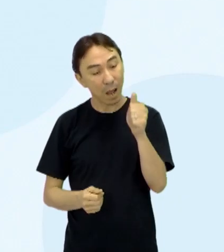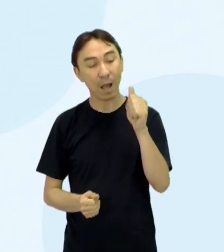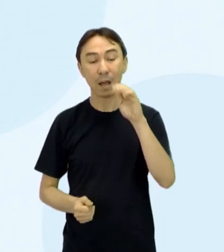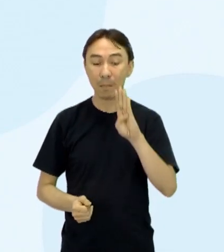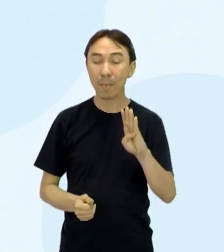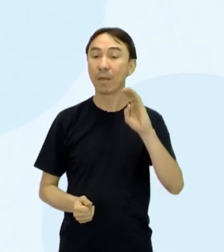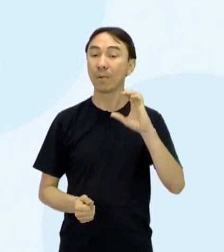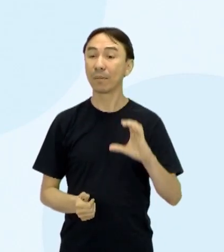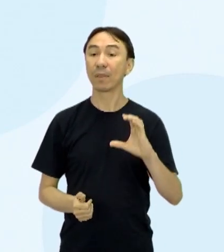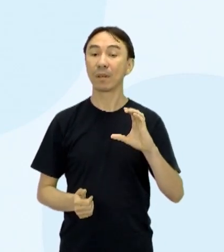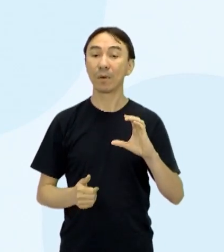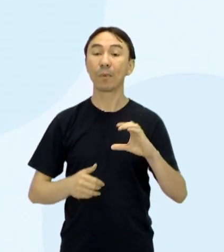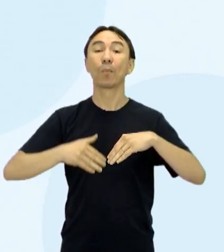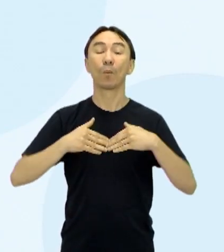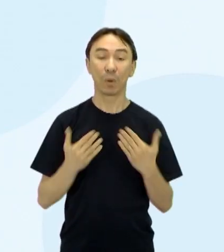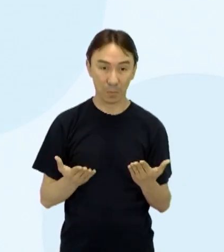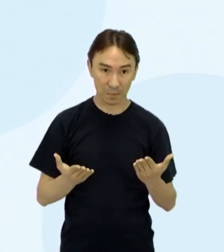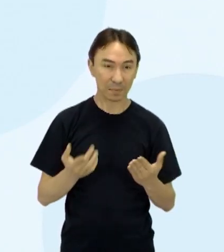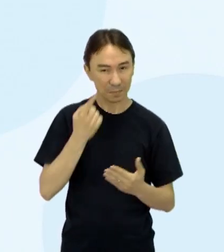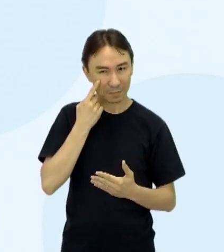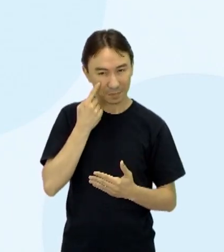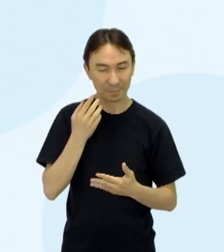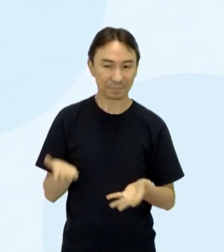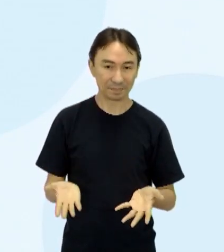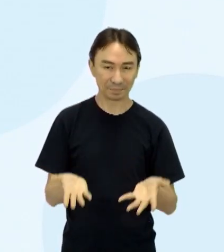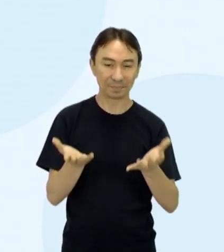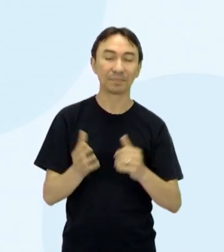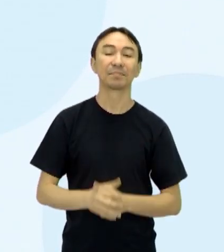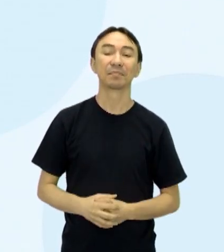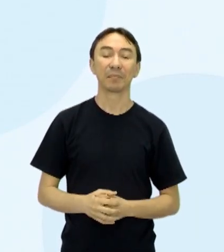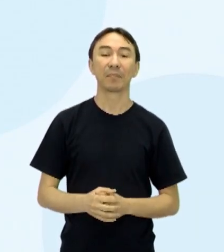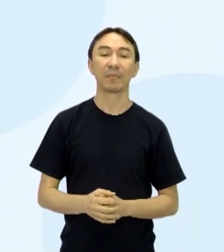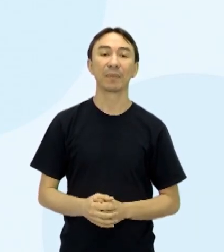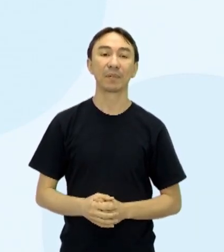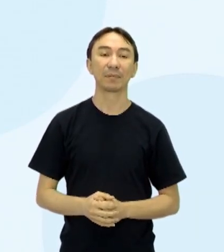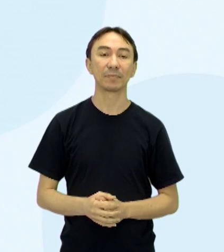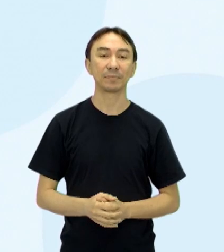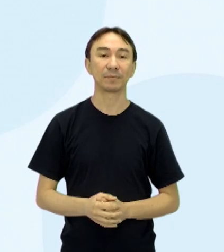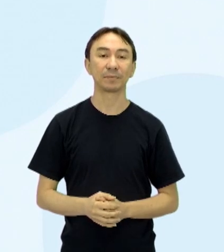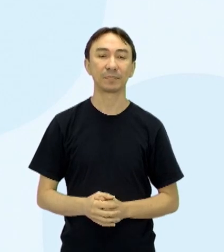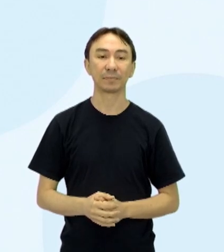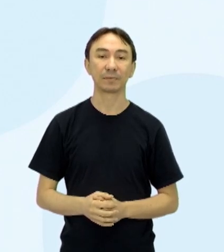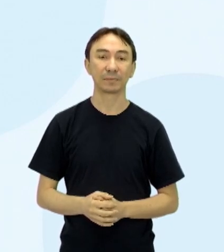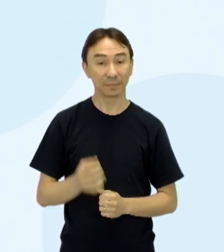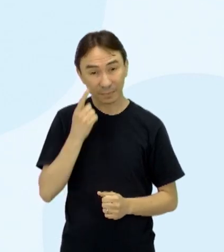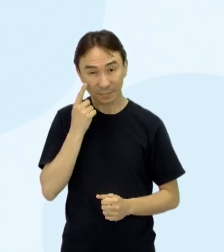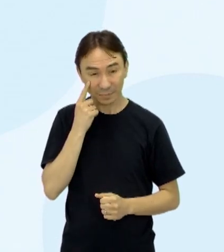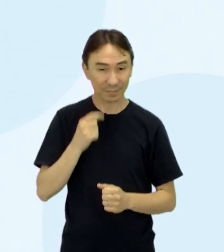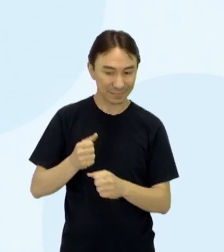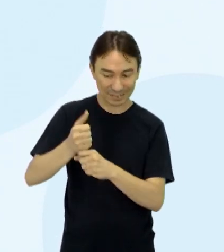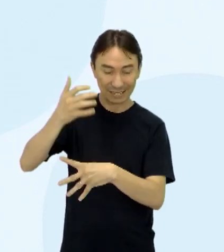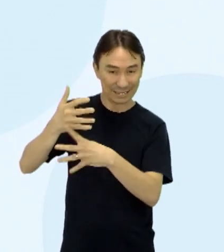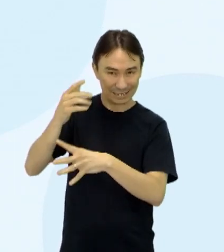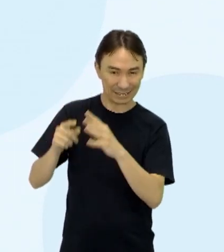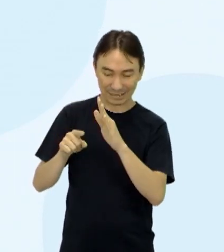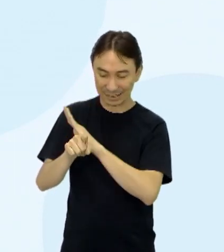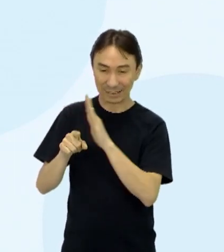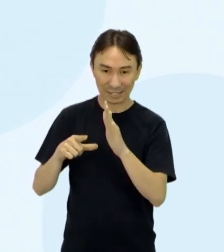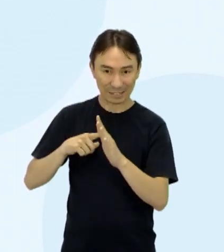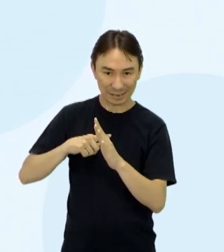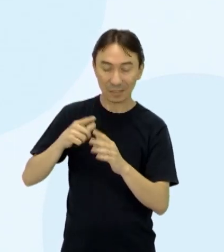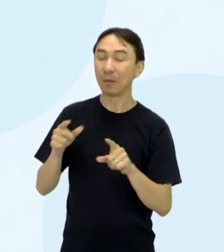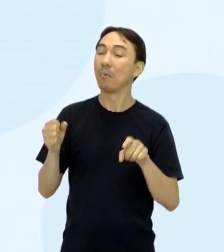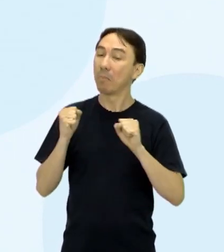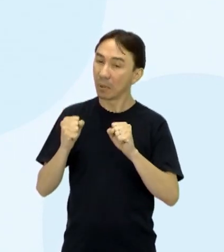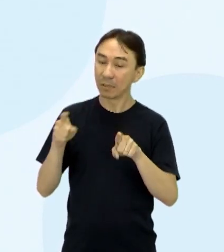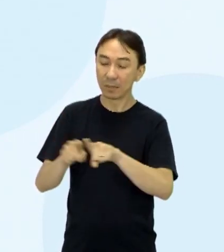C, Chimborazo. Vamos lá? Pode soltar a enquete, então. Isso aí. Vamos fazer assim, enquanto a enquete vai rolando, eu vou lendo os bons dias aqui, pode ser?